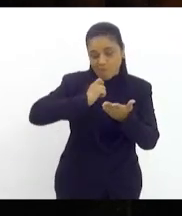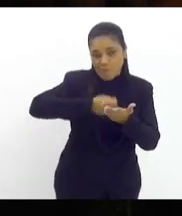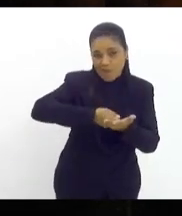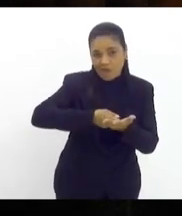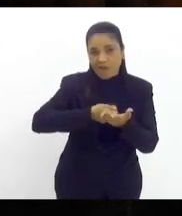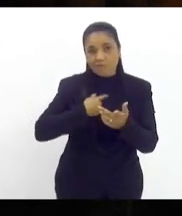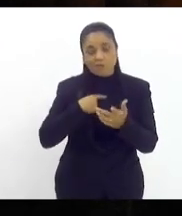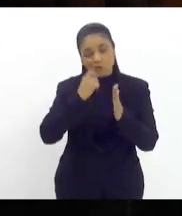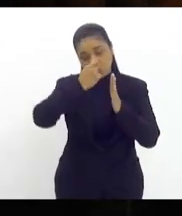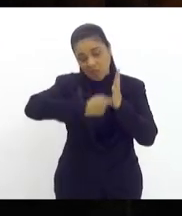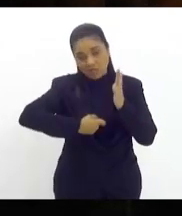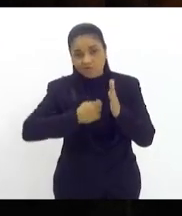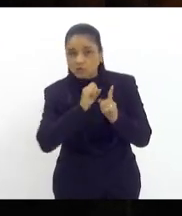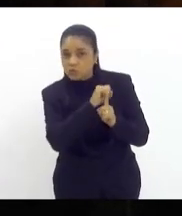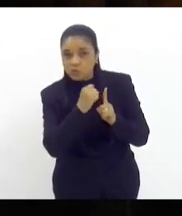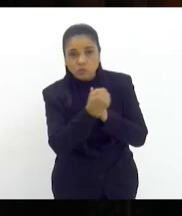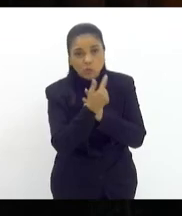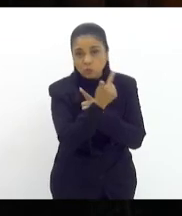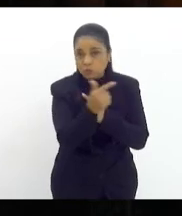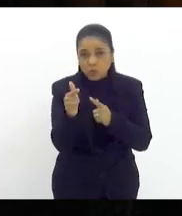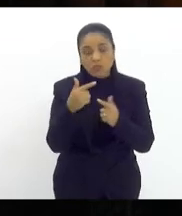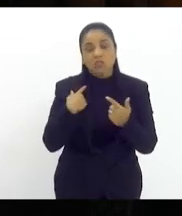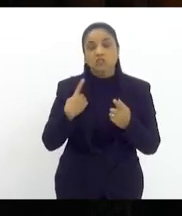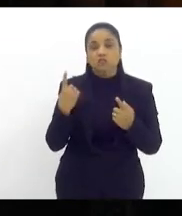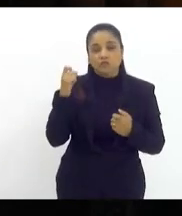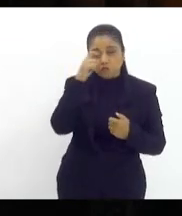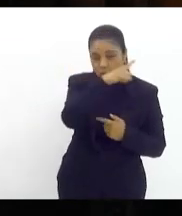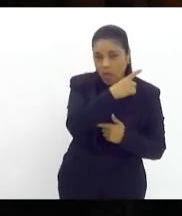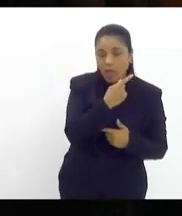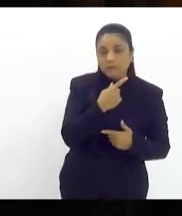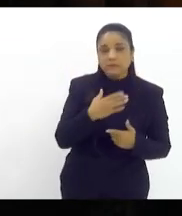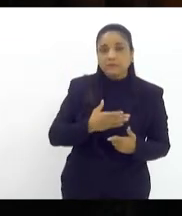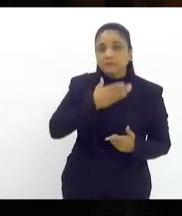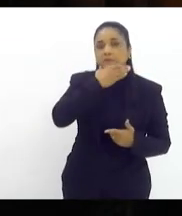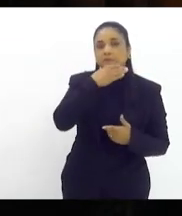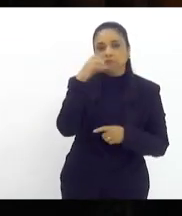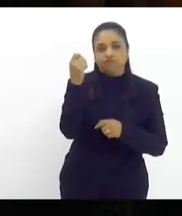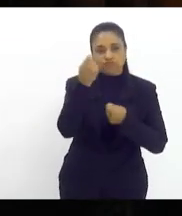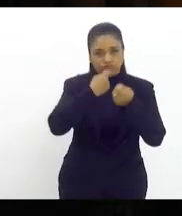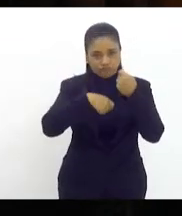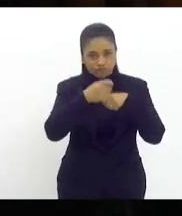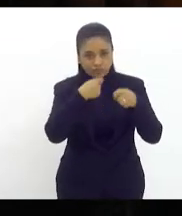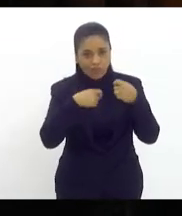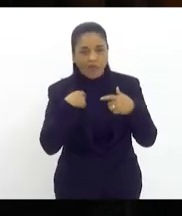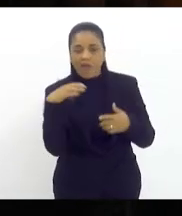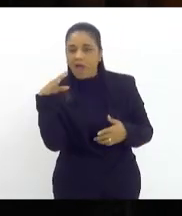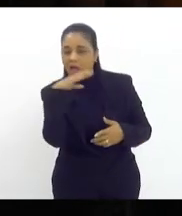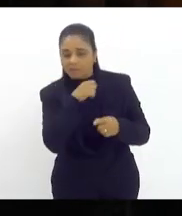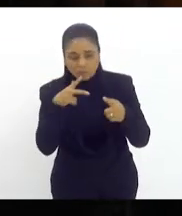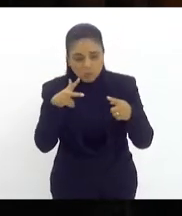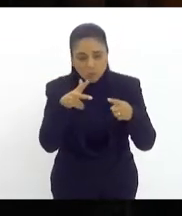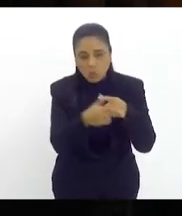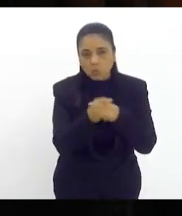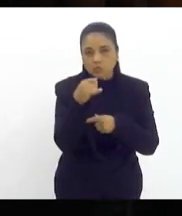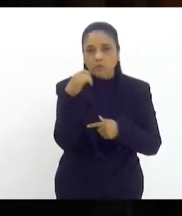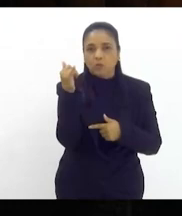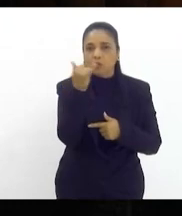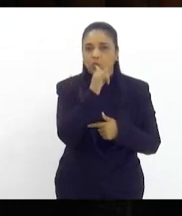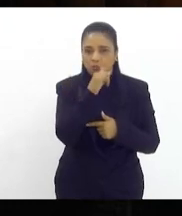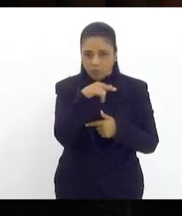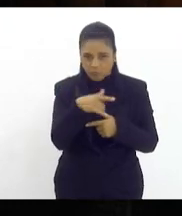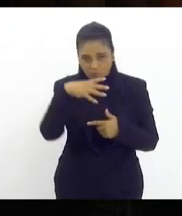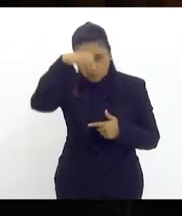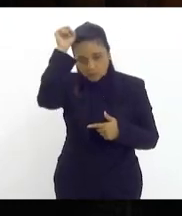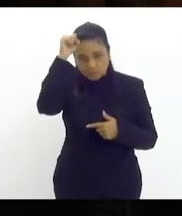porque a pessoa está com dificuldade na crise econômica rapidinho mandam lá cortar a luz da pessoa porém quando tem que religar